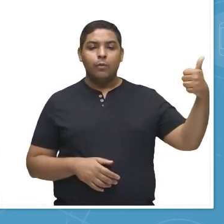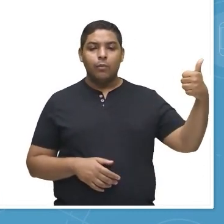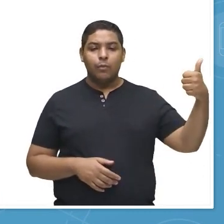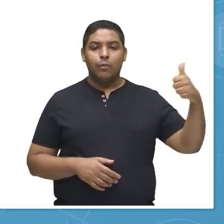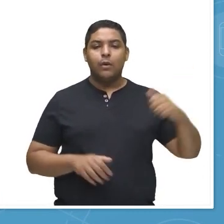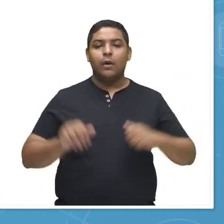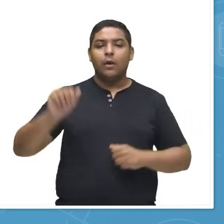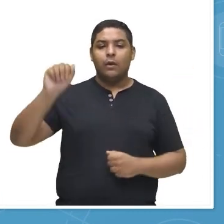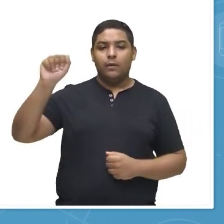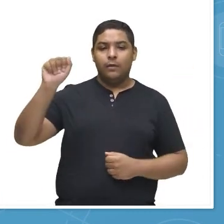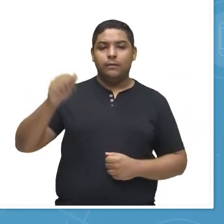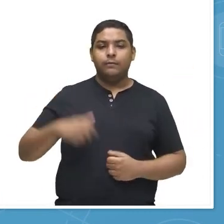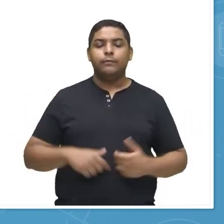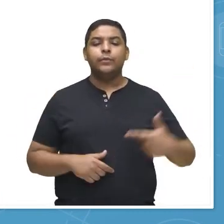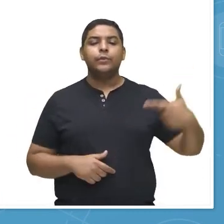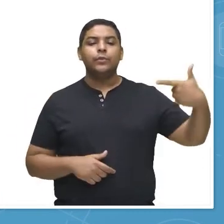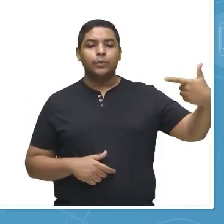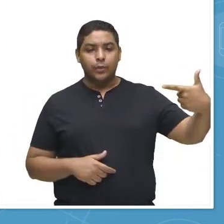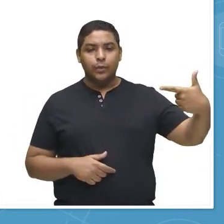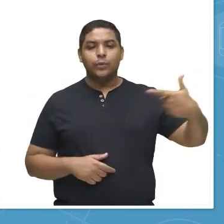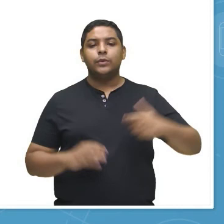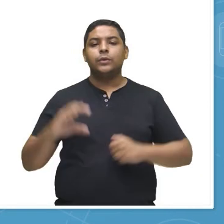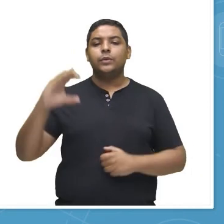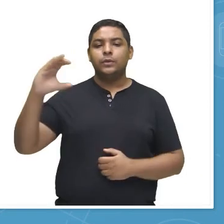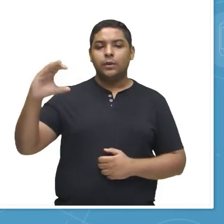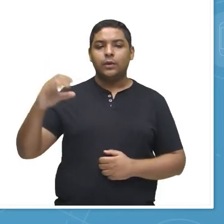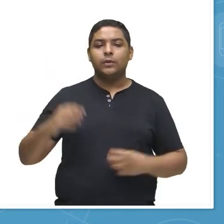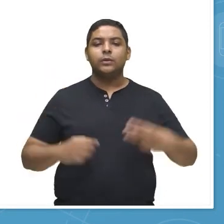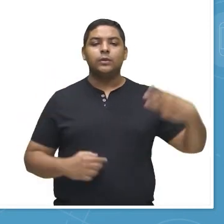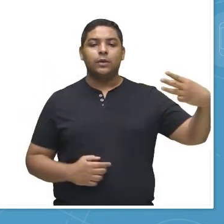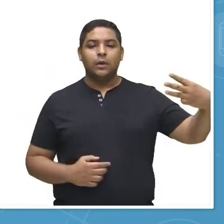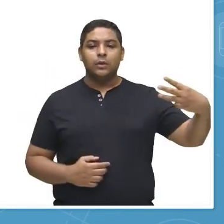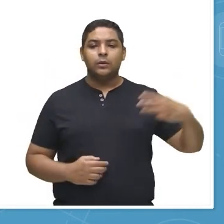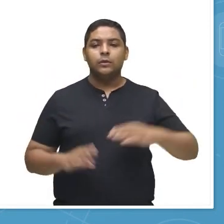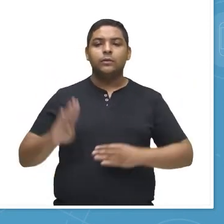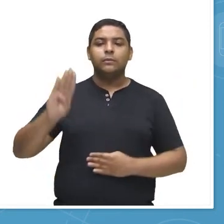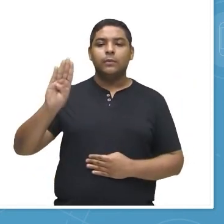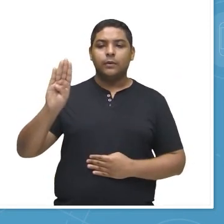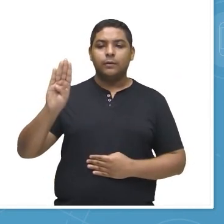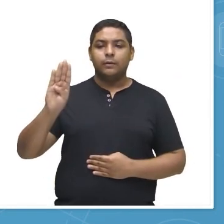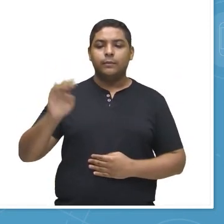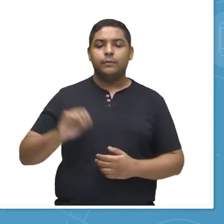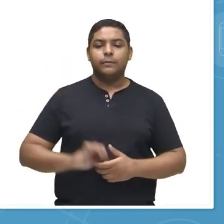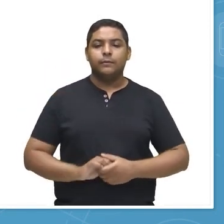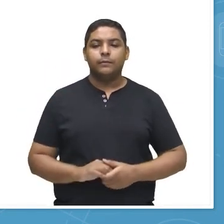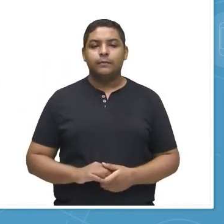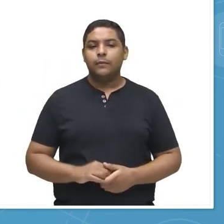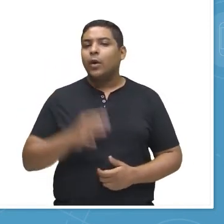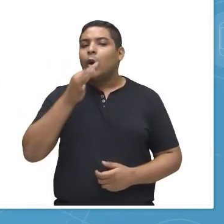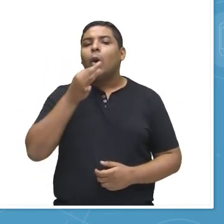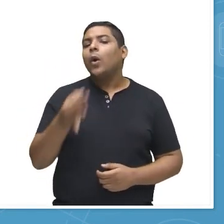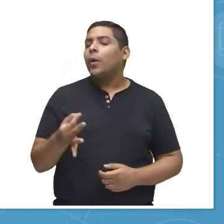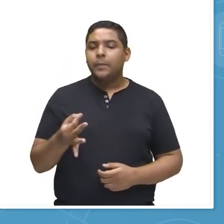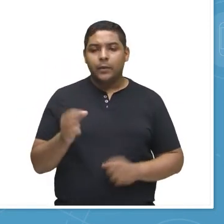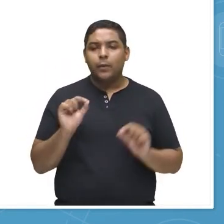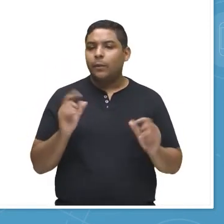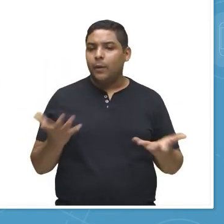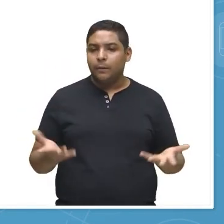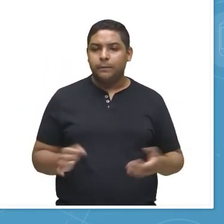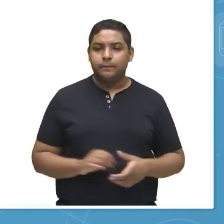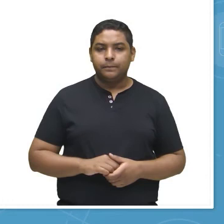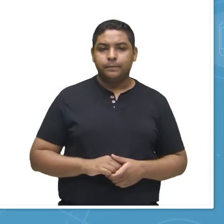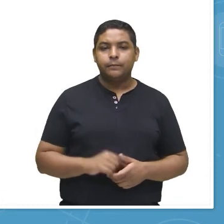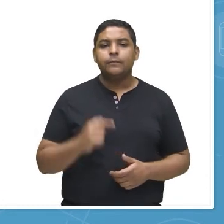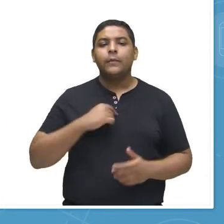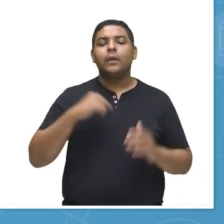número 2, letra C e número 3, letra B. O comentário é o seguinte, a sequência correta